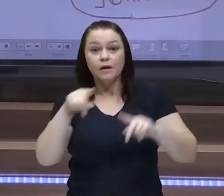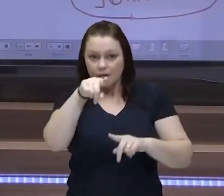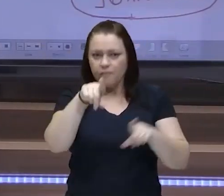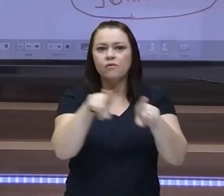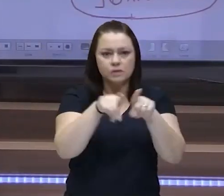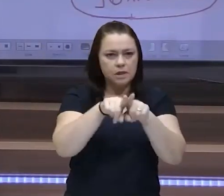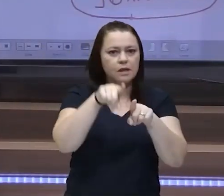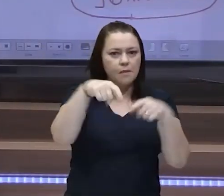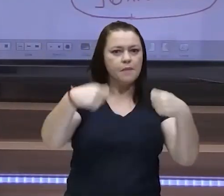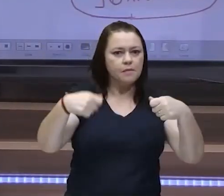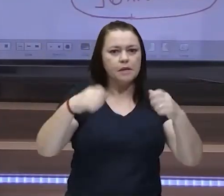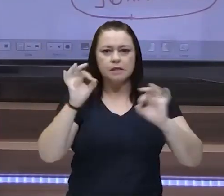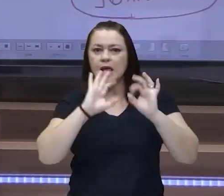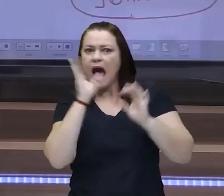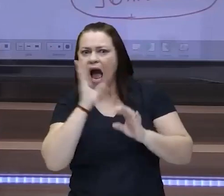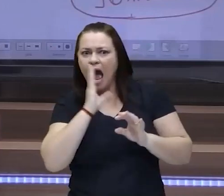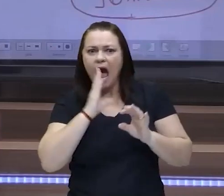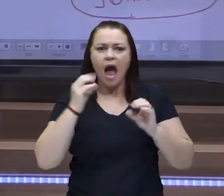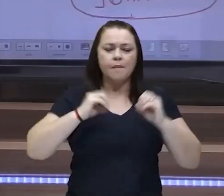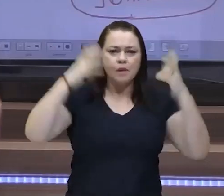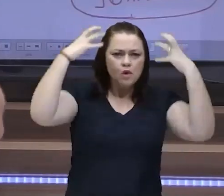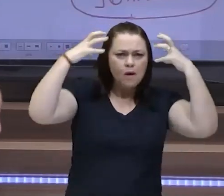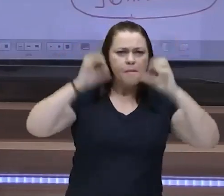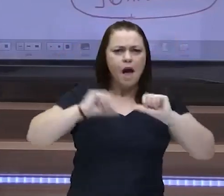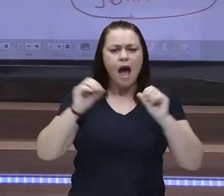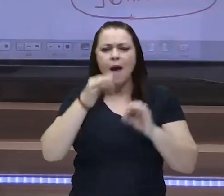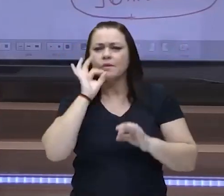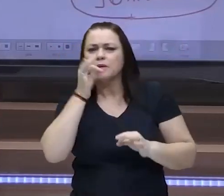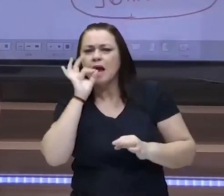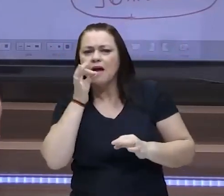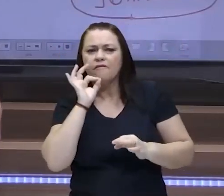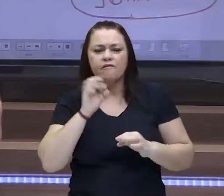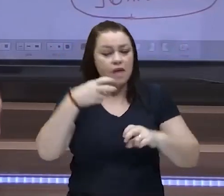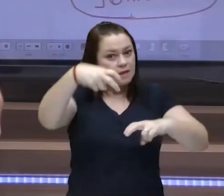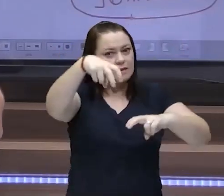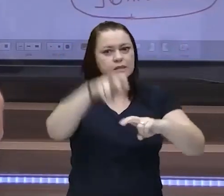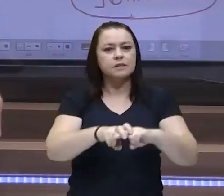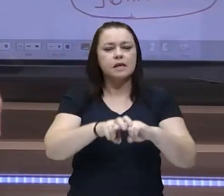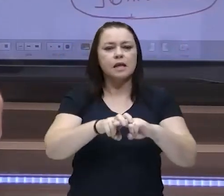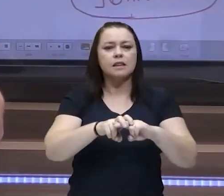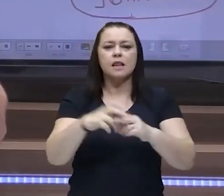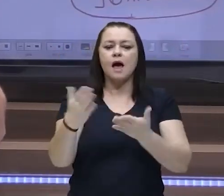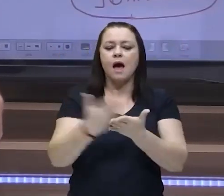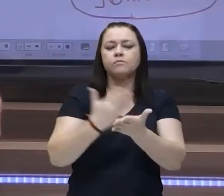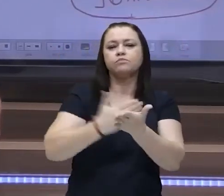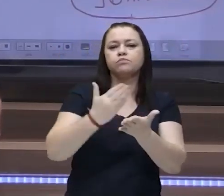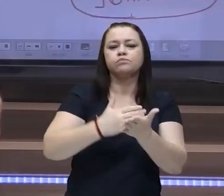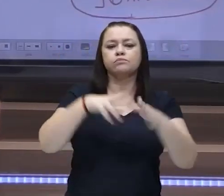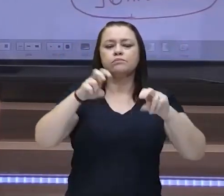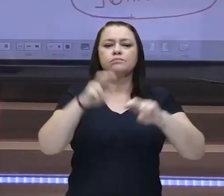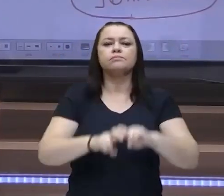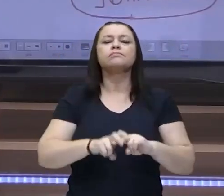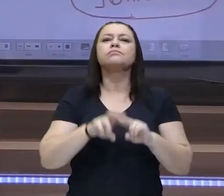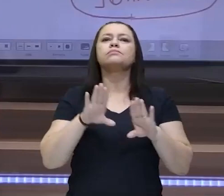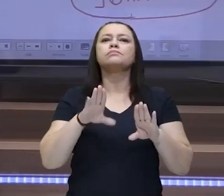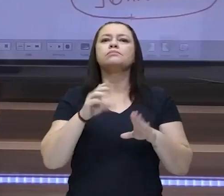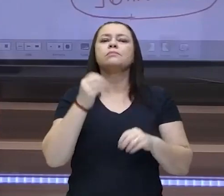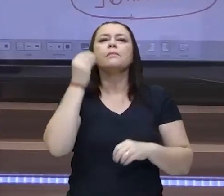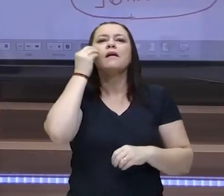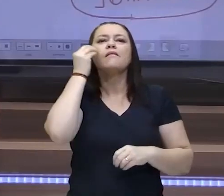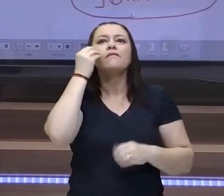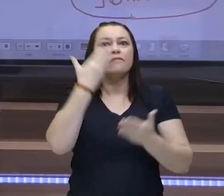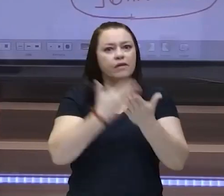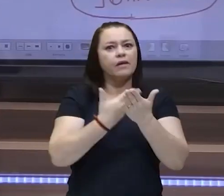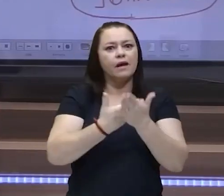que se preparar para a aula, tá? Não pode perder muito tempo. Tem que tomar banho, tomar café e se preparar dentro do horário para poder assistir a aula. No caso do